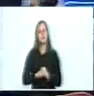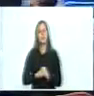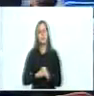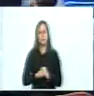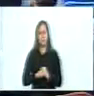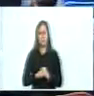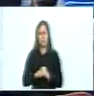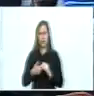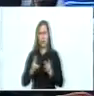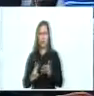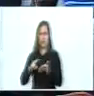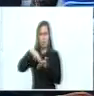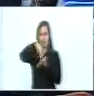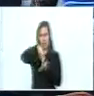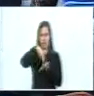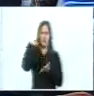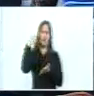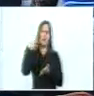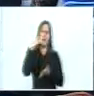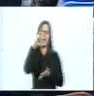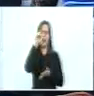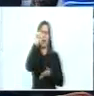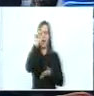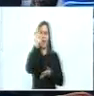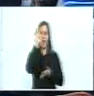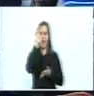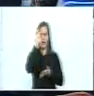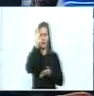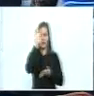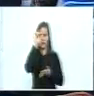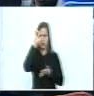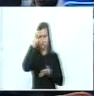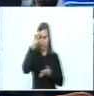Para o uso da tribuna, o vereador Carlitos Alves.